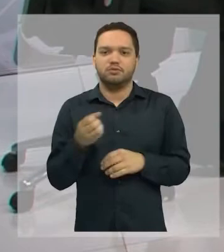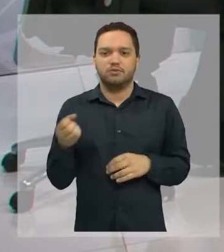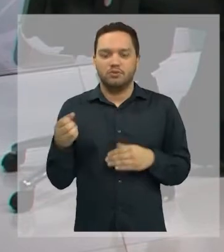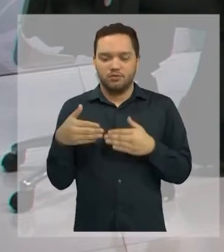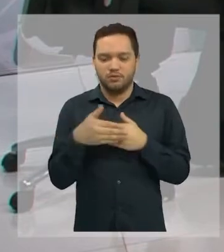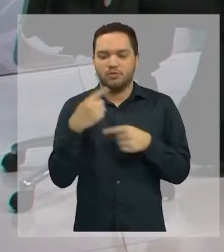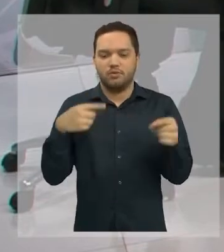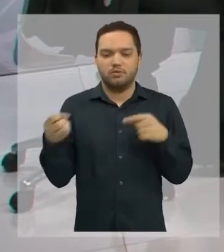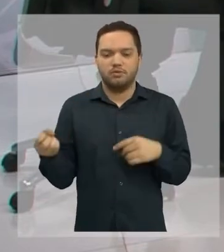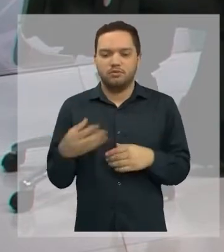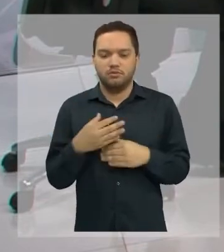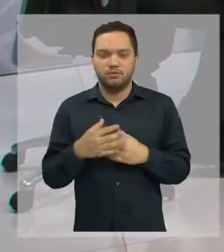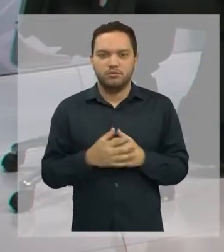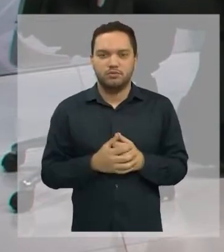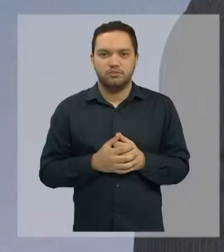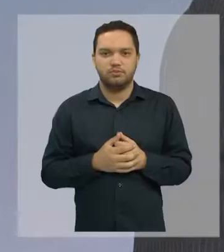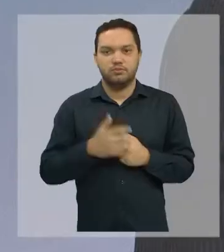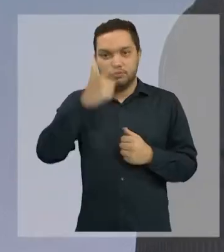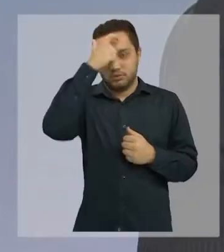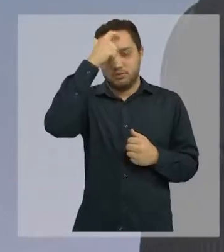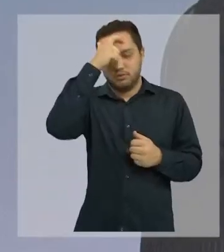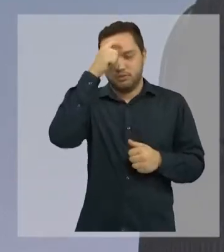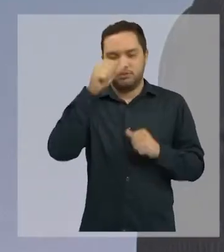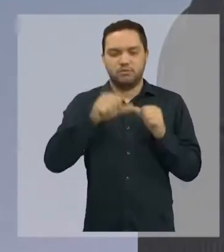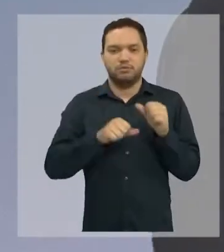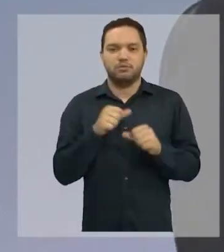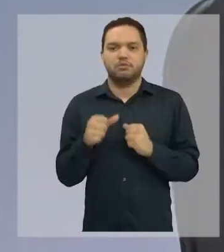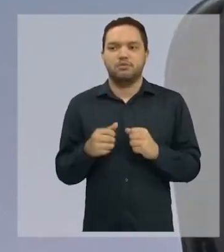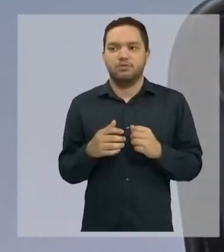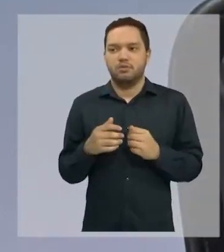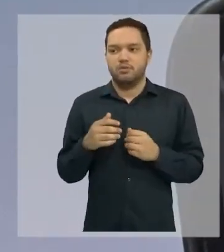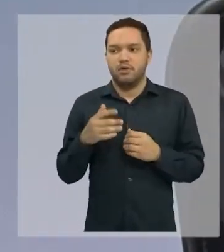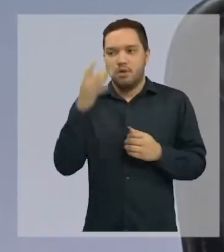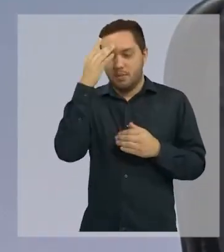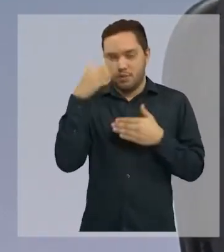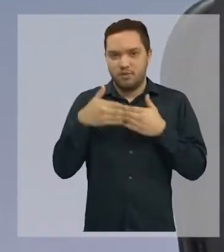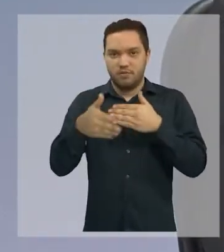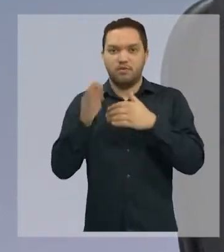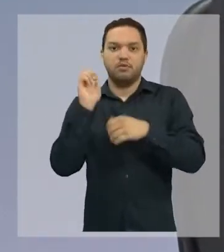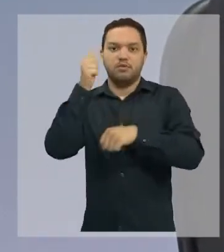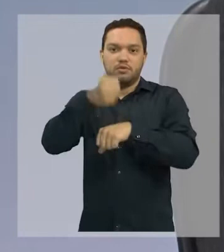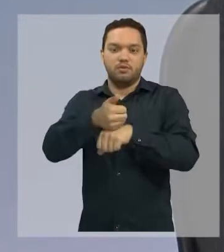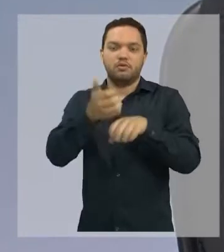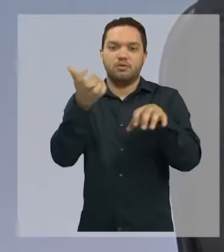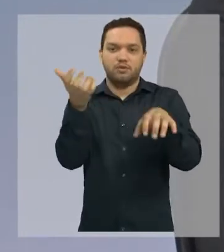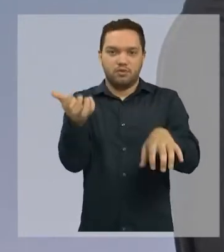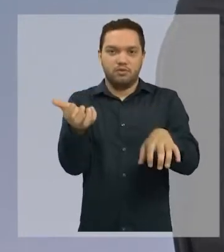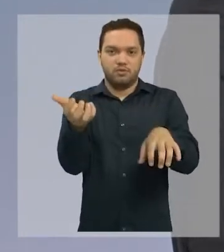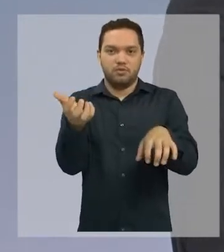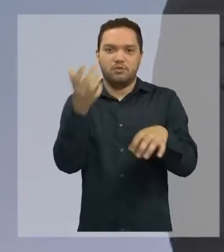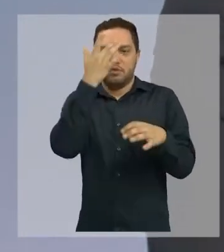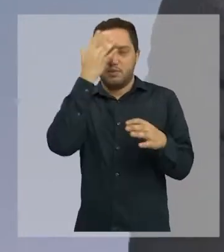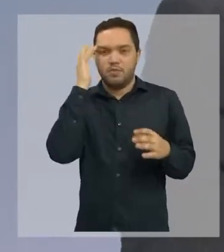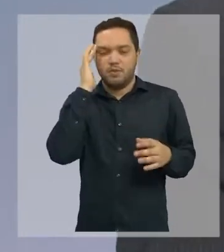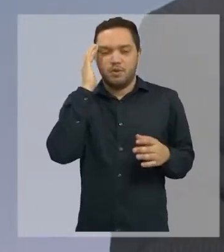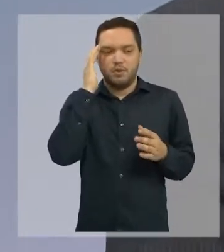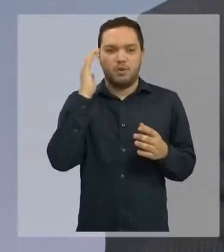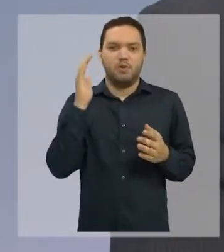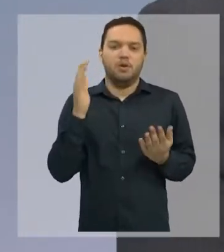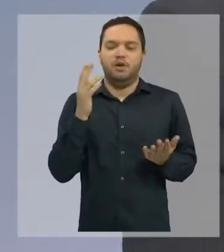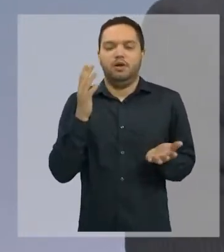para a nova geração, para a mudança de mentalidade. O pessoal que já vai entrar sabendo que o parlamento não é lugar para